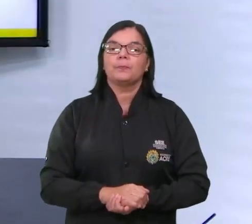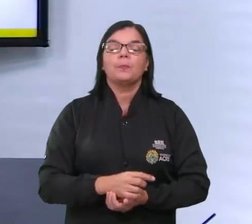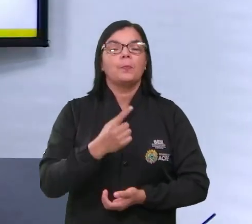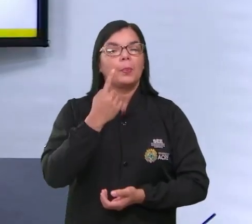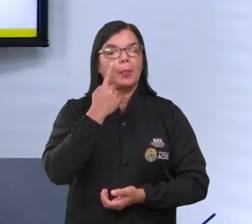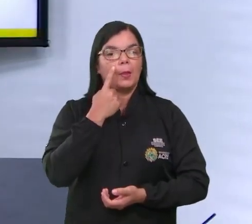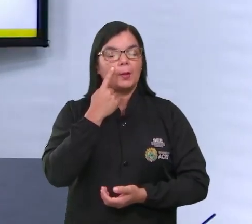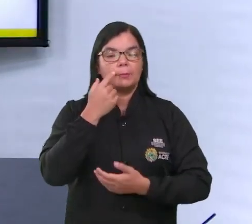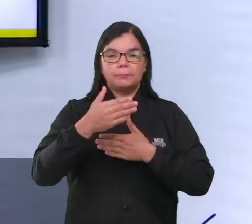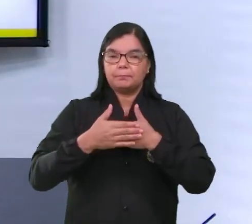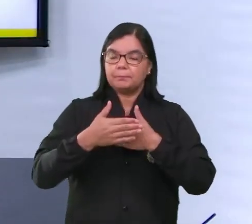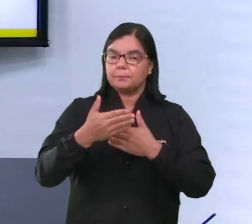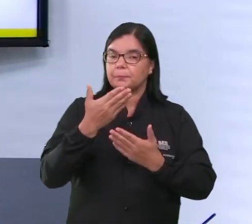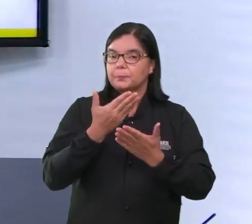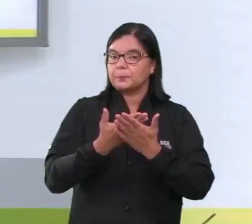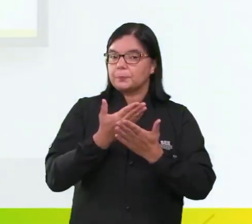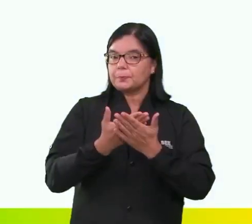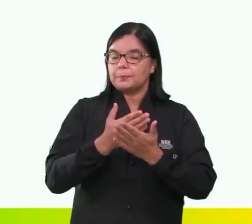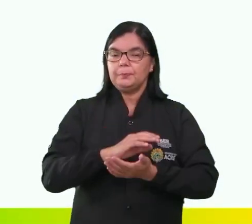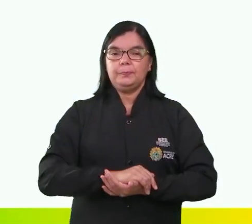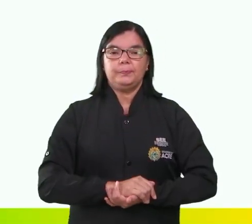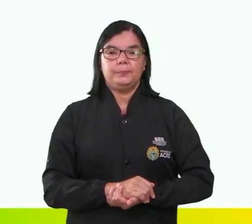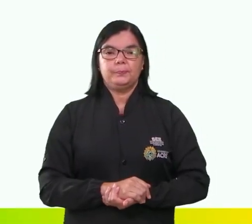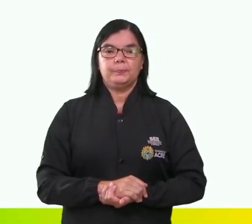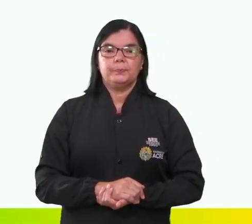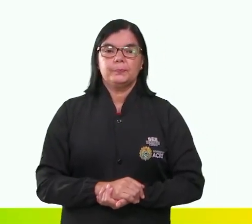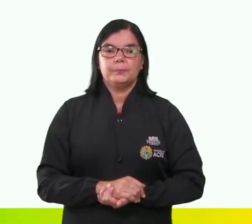Vamos lá avançar o nosso conteúdo.